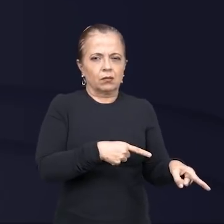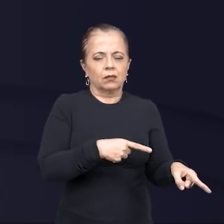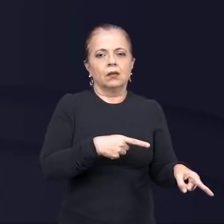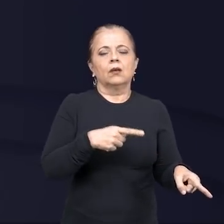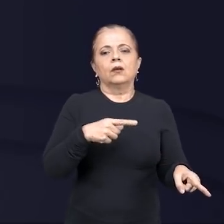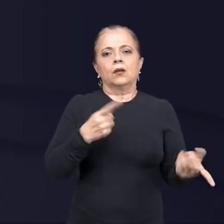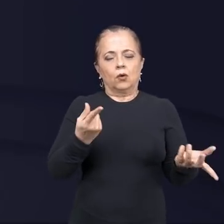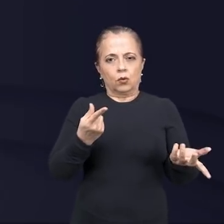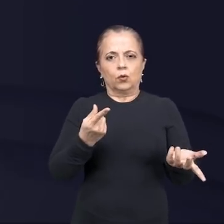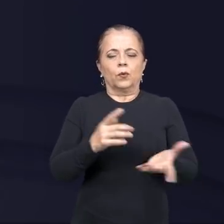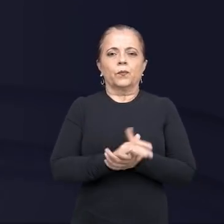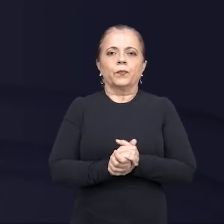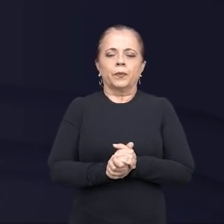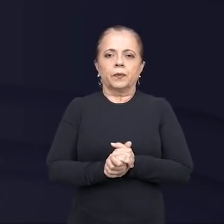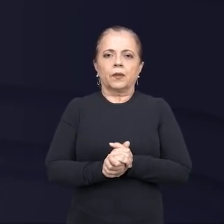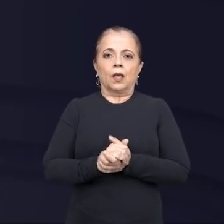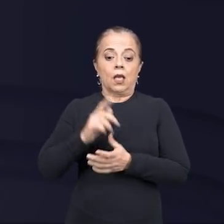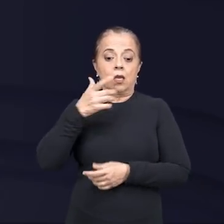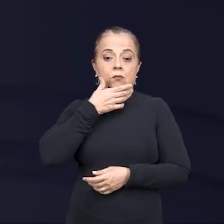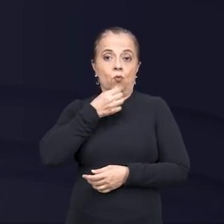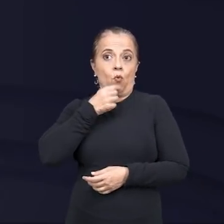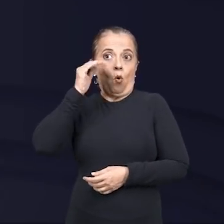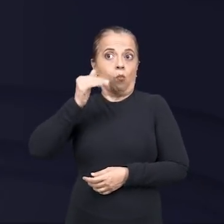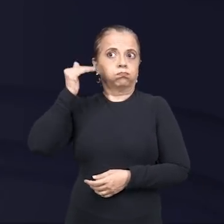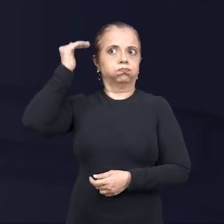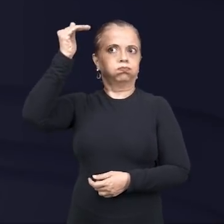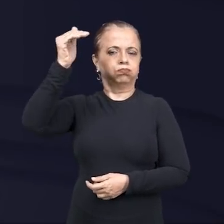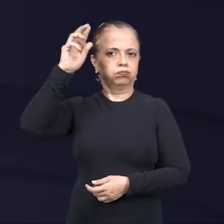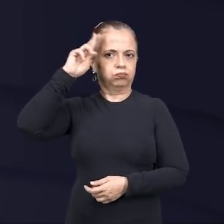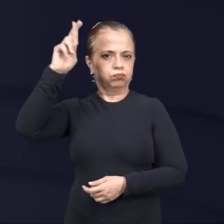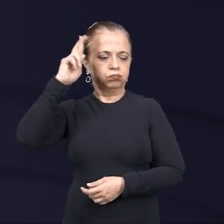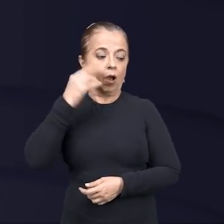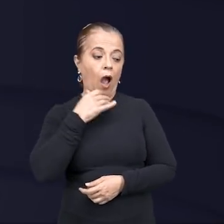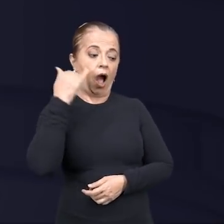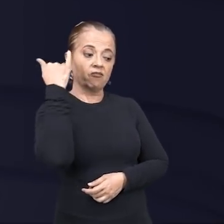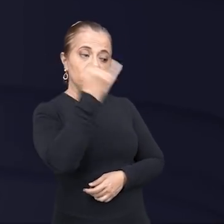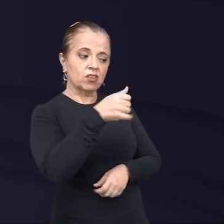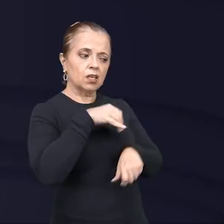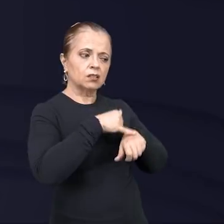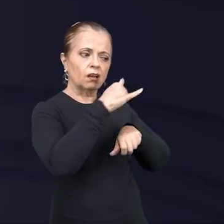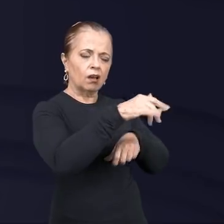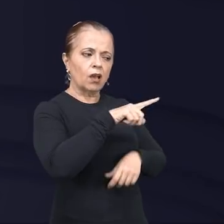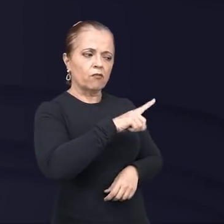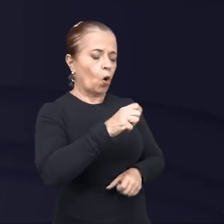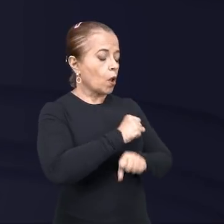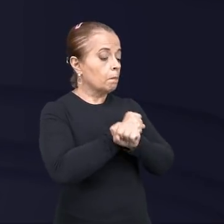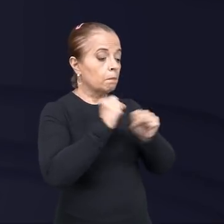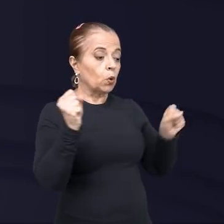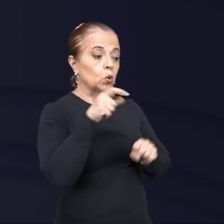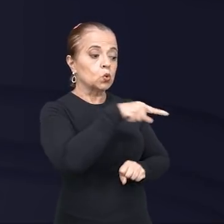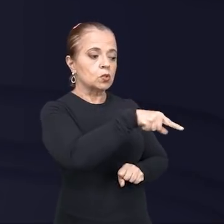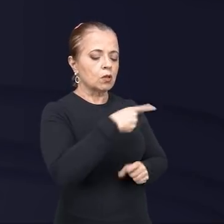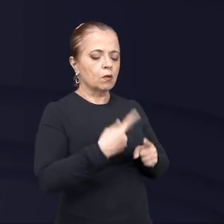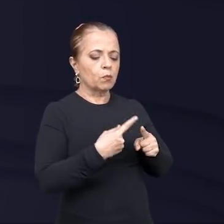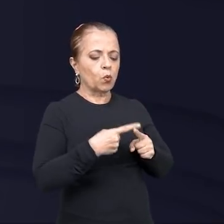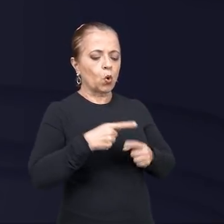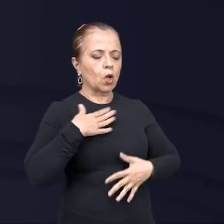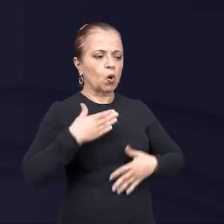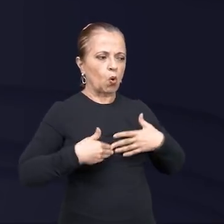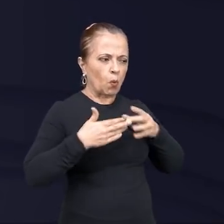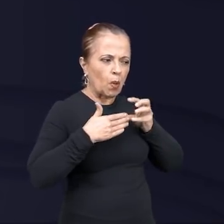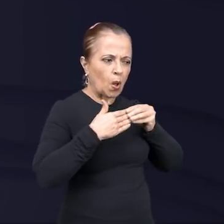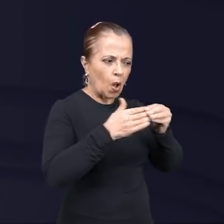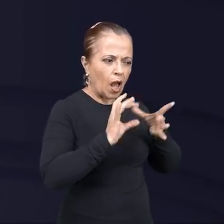esse auto-executivo procurado comunica ao investigado que não seria possível a